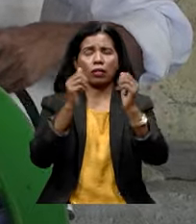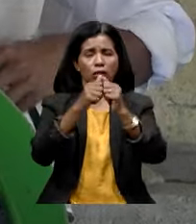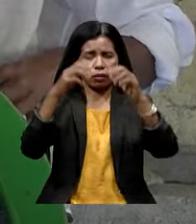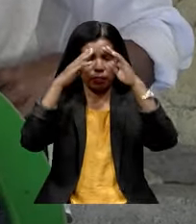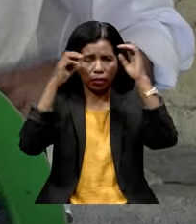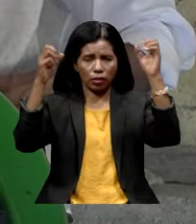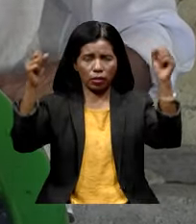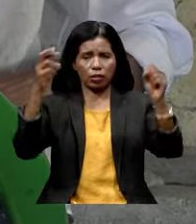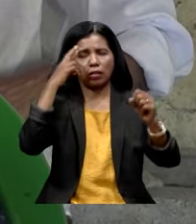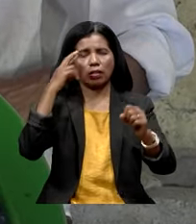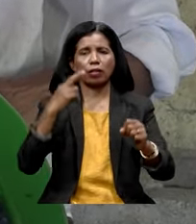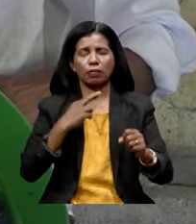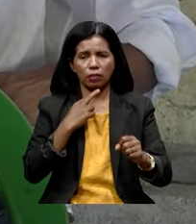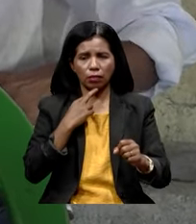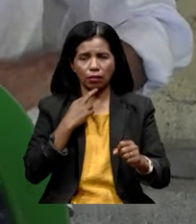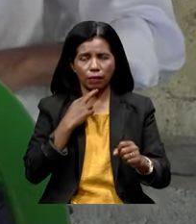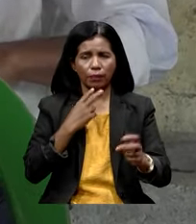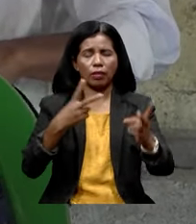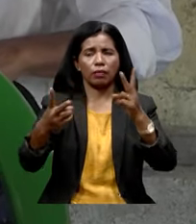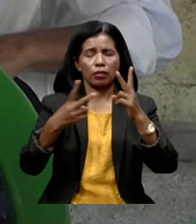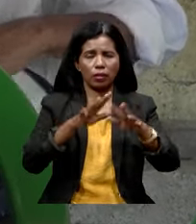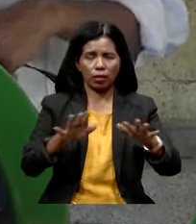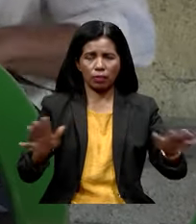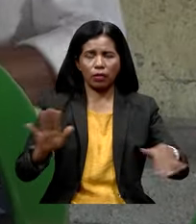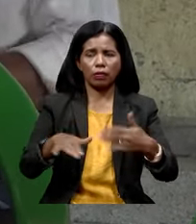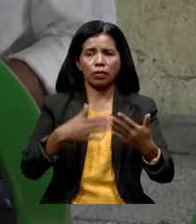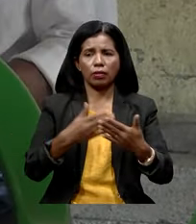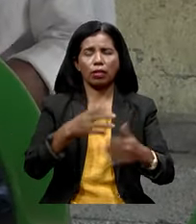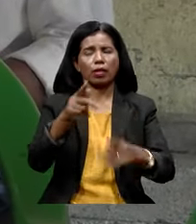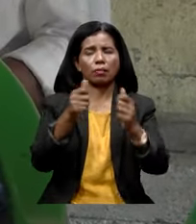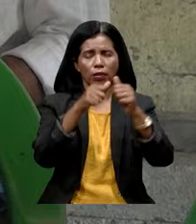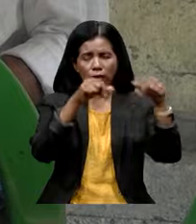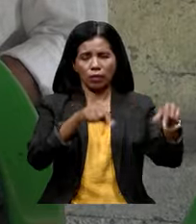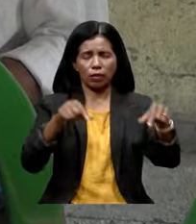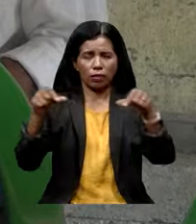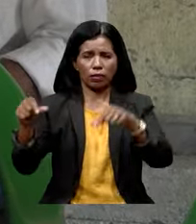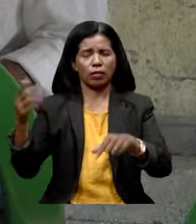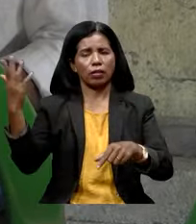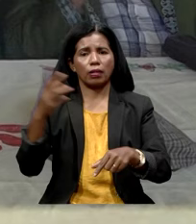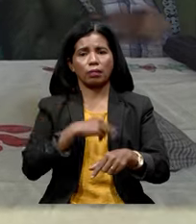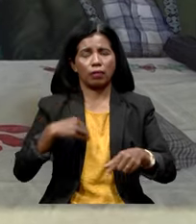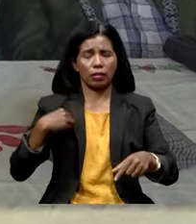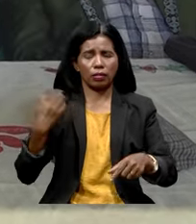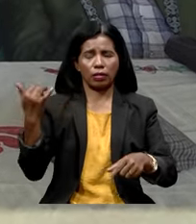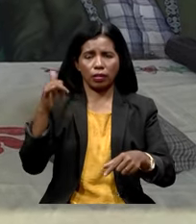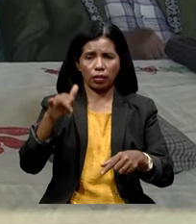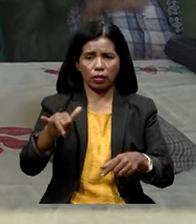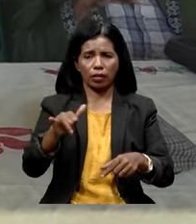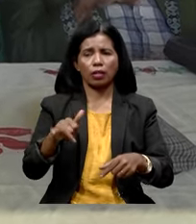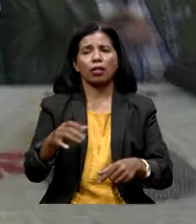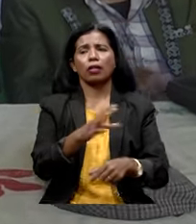da República José Ramos Horta, visita la Barexira, no Ema o Deficiência e Orfanato, Alma Praia dos